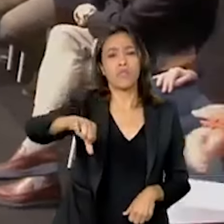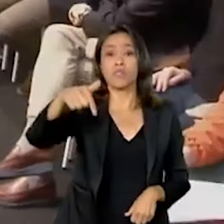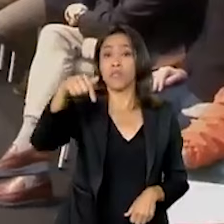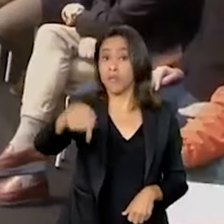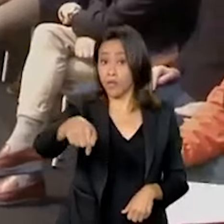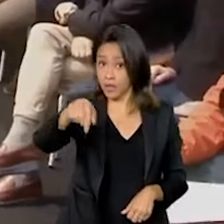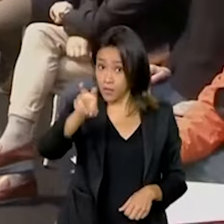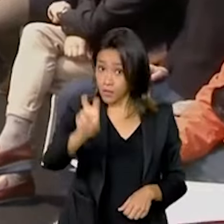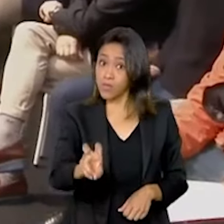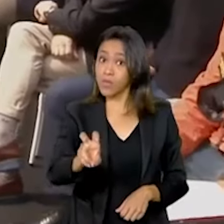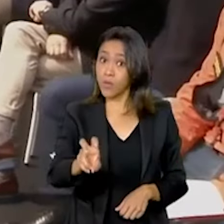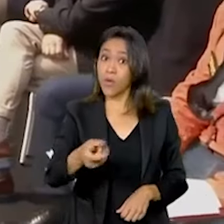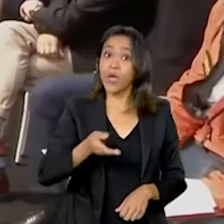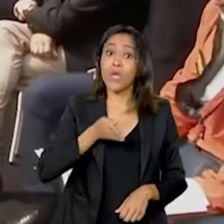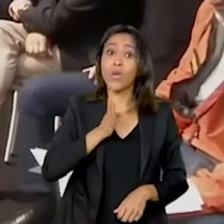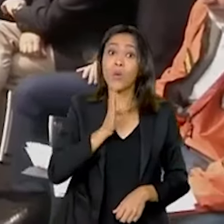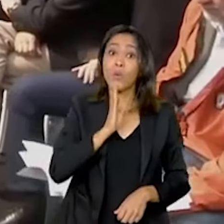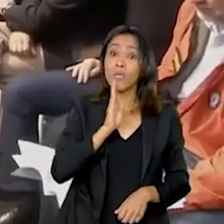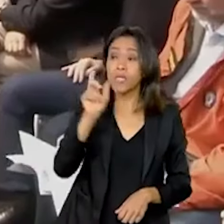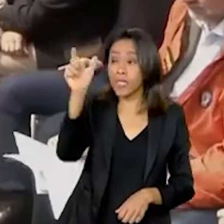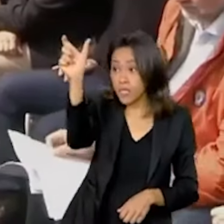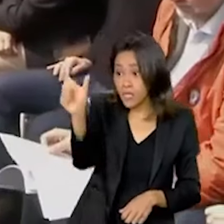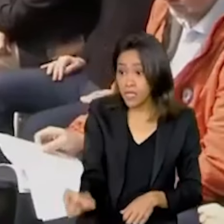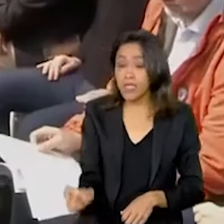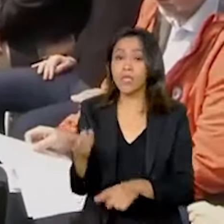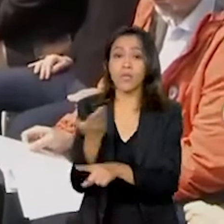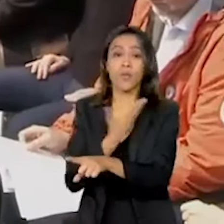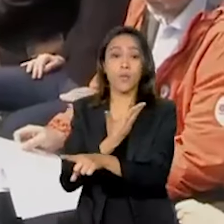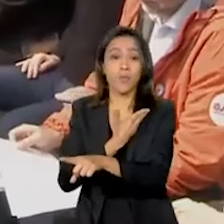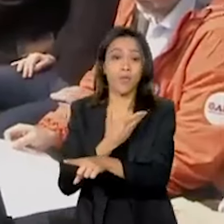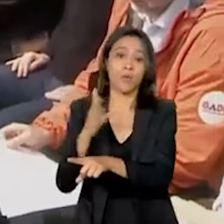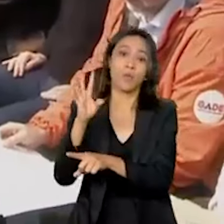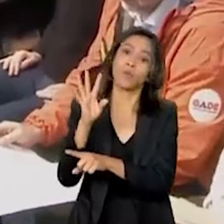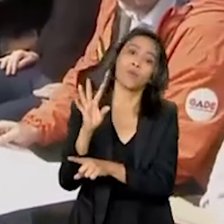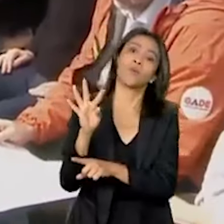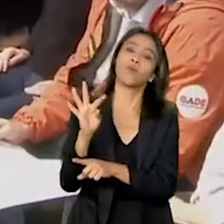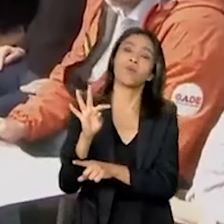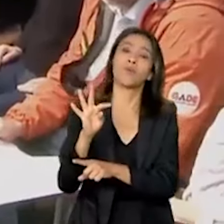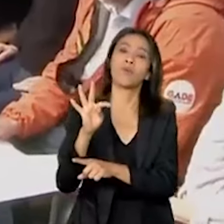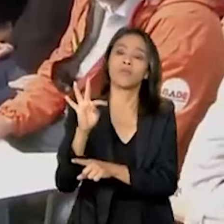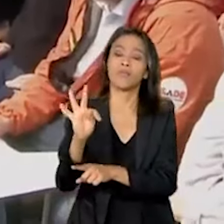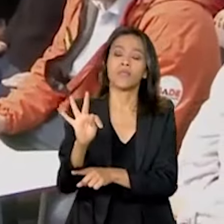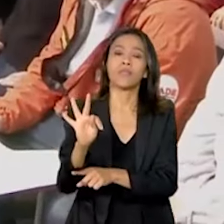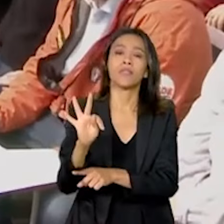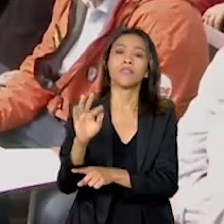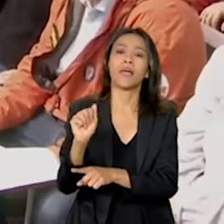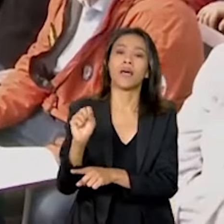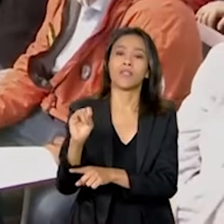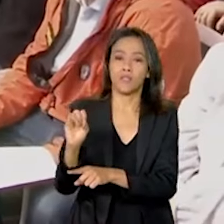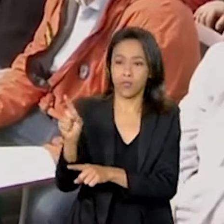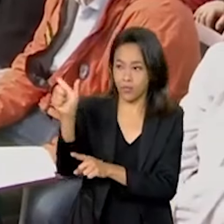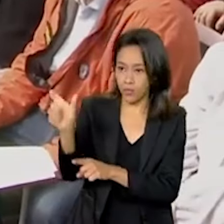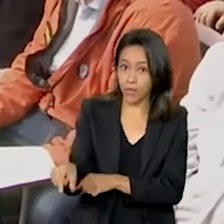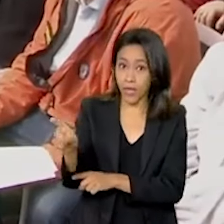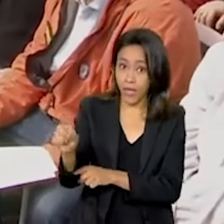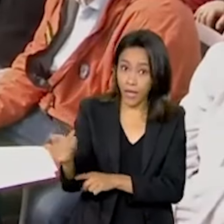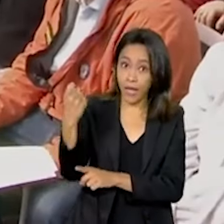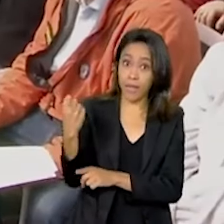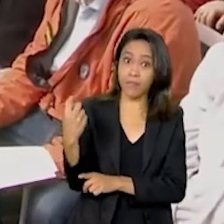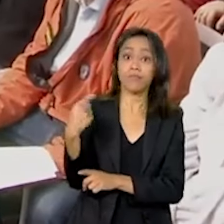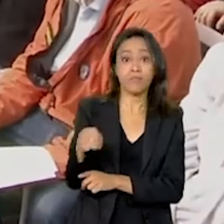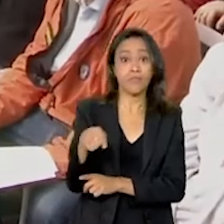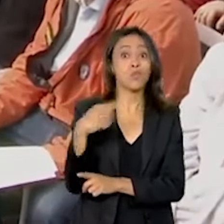1975, onde eu conheci o companheiro Tarso Genro, advogado do então eleito presidente dos bancários,